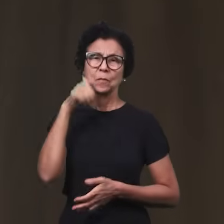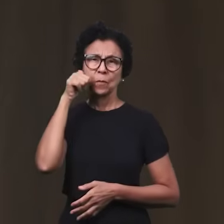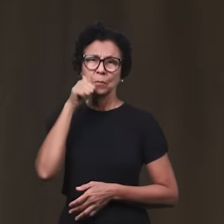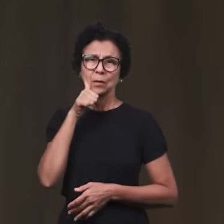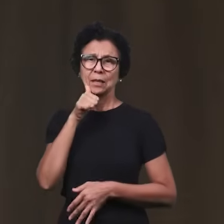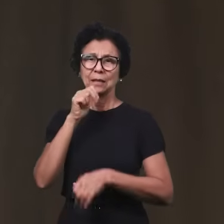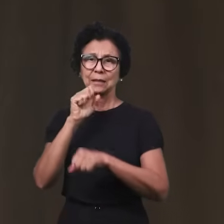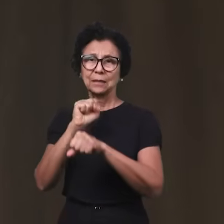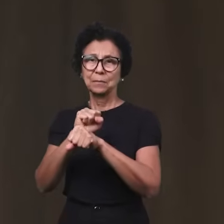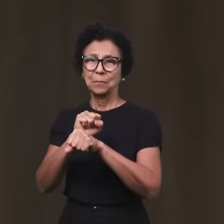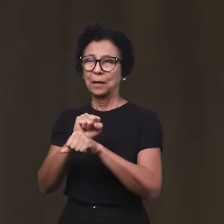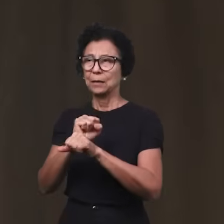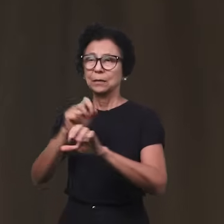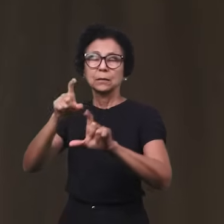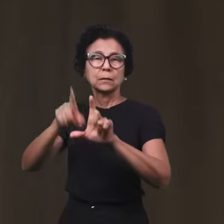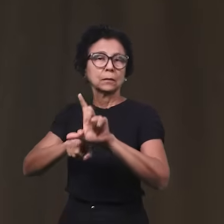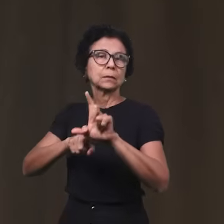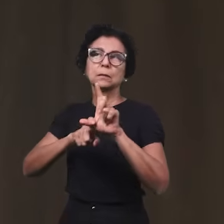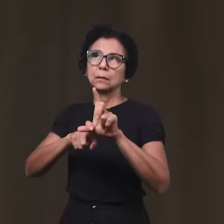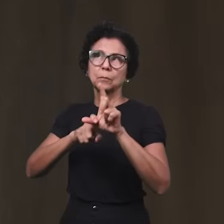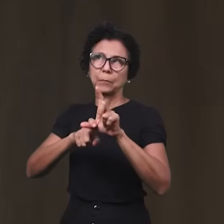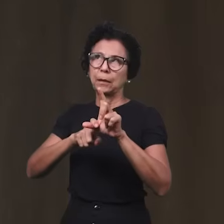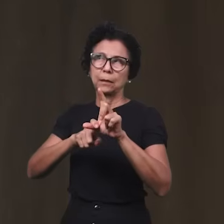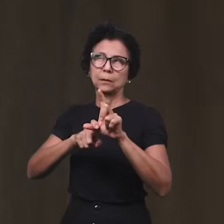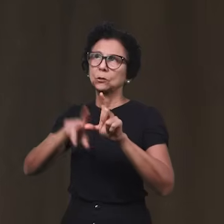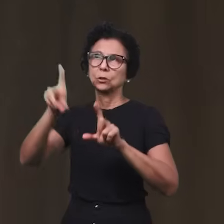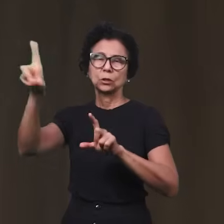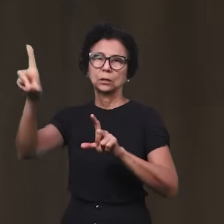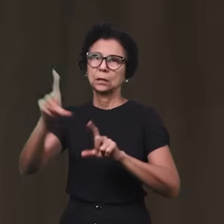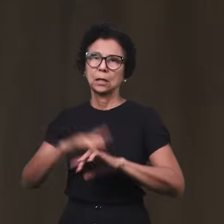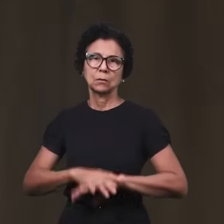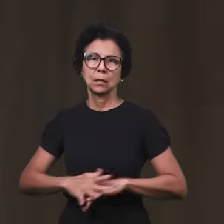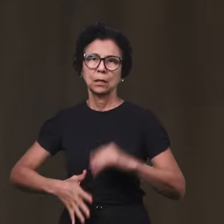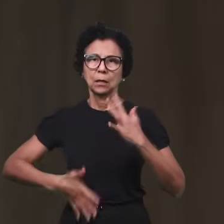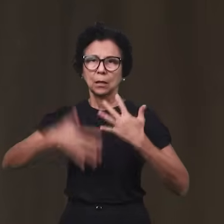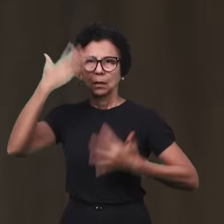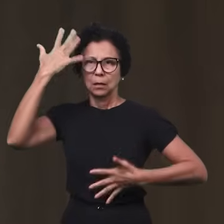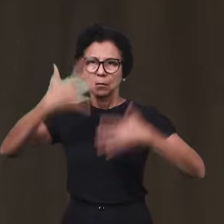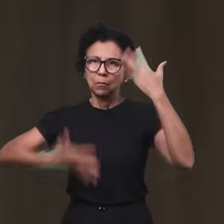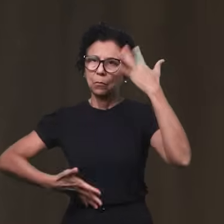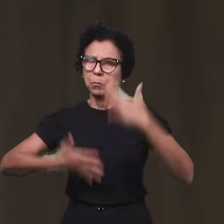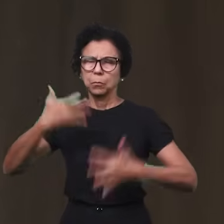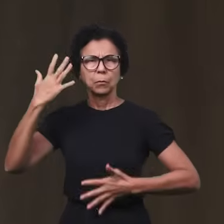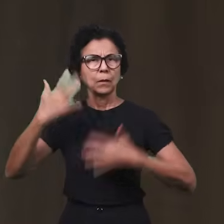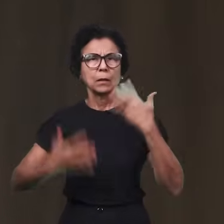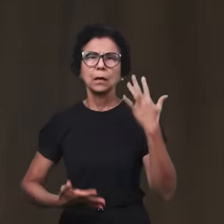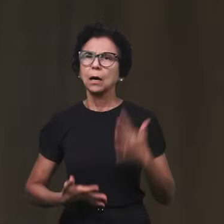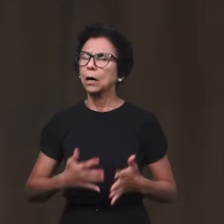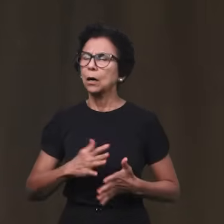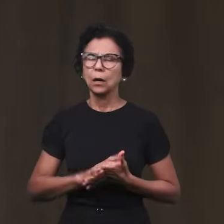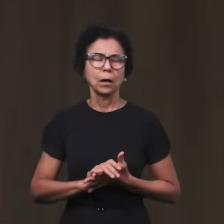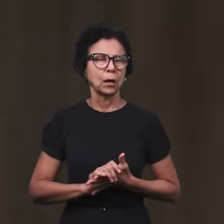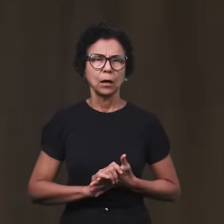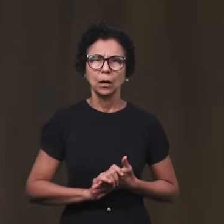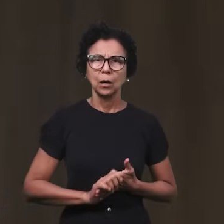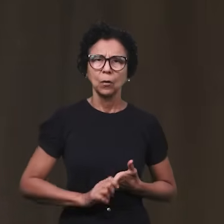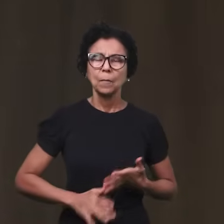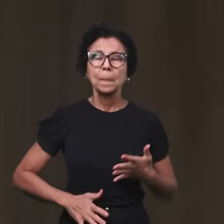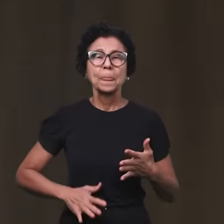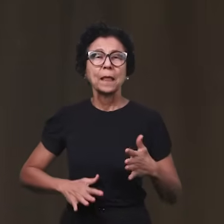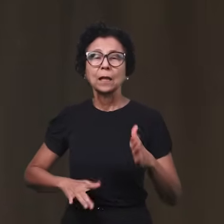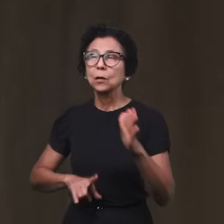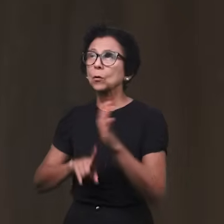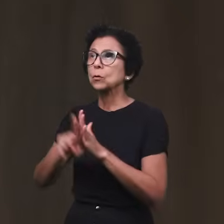que espera em Deus é a mulher que vive na dependência de Deus. Ela não age por seus impulsos, ela não age pela sua razão, mas ela